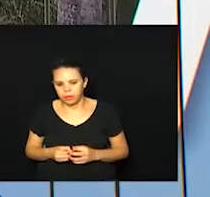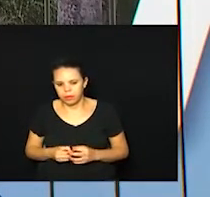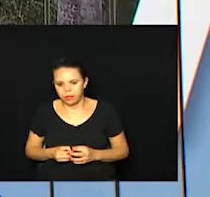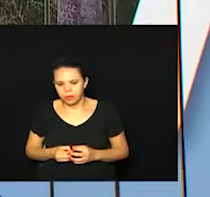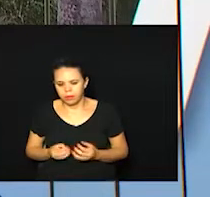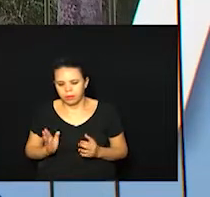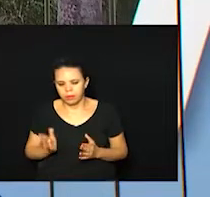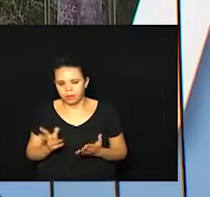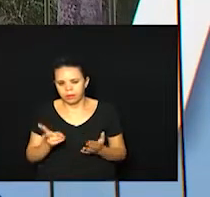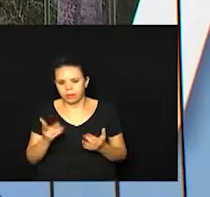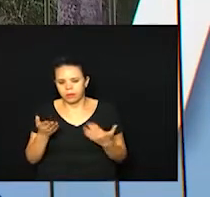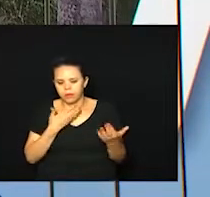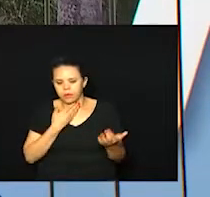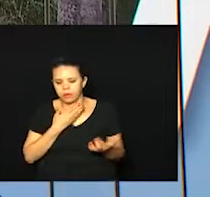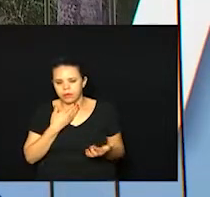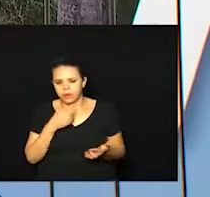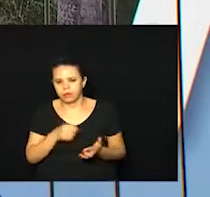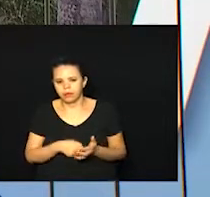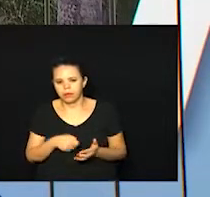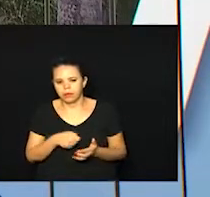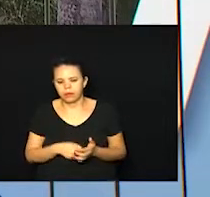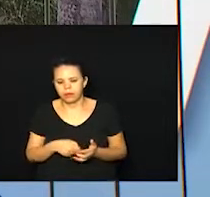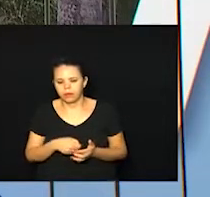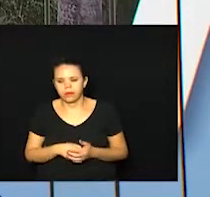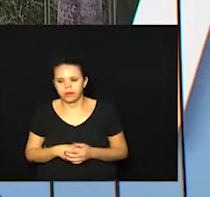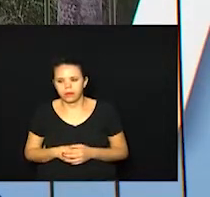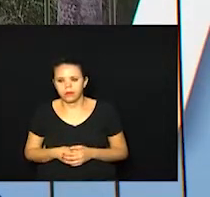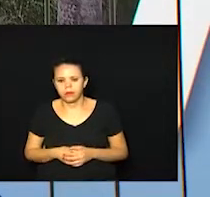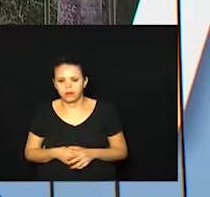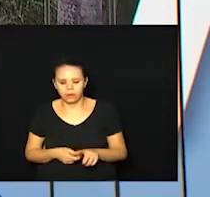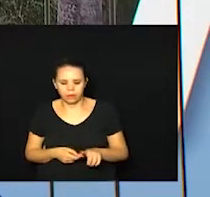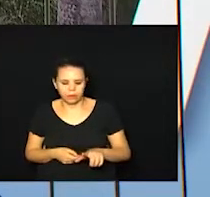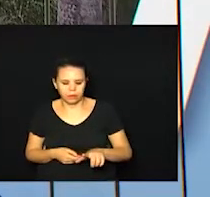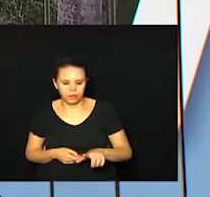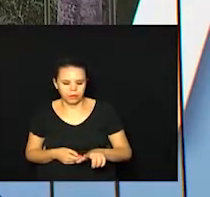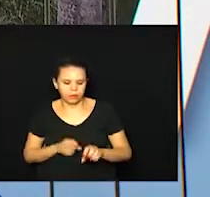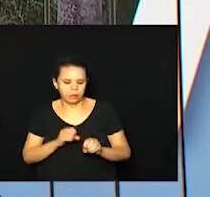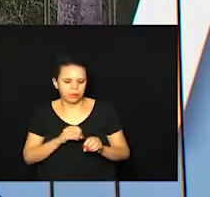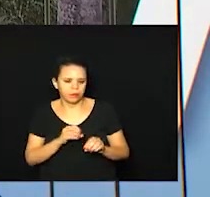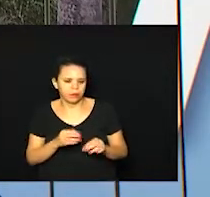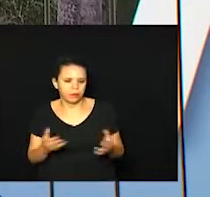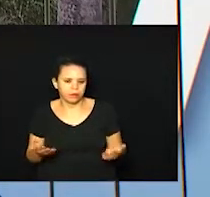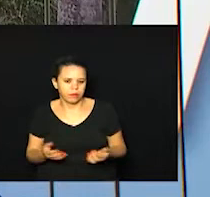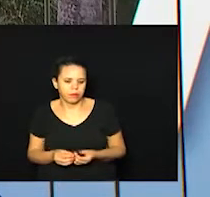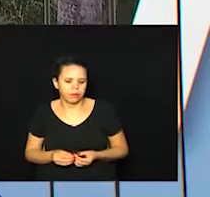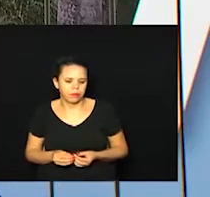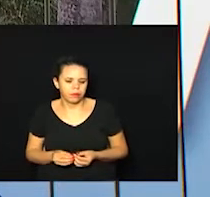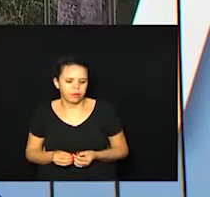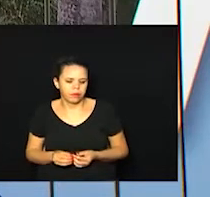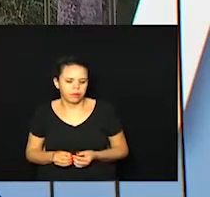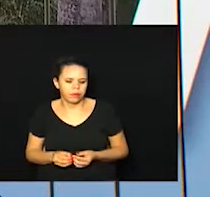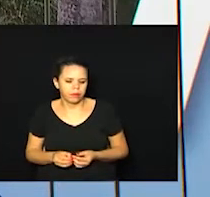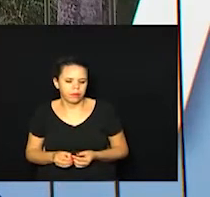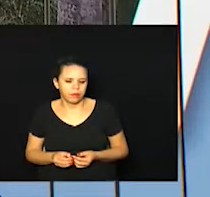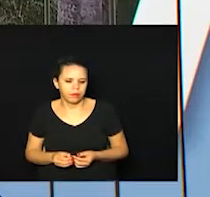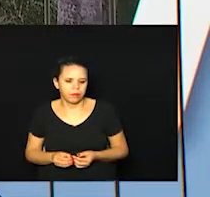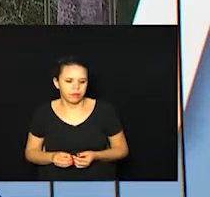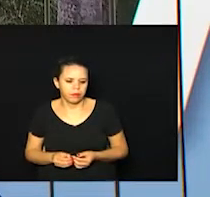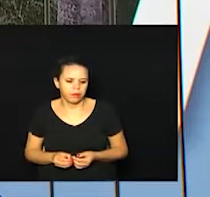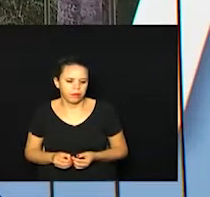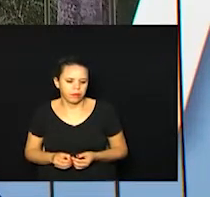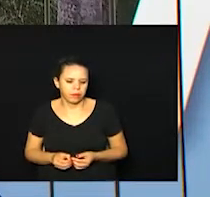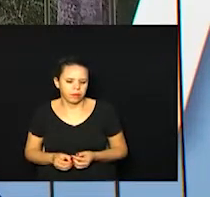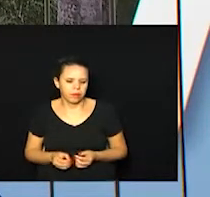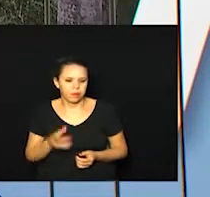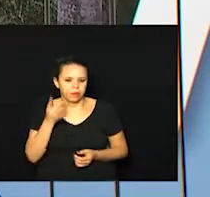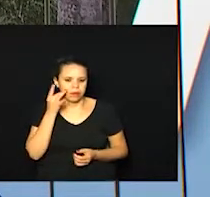seguir nesses debates da luta pela educação, nesse caso agora, essa luta da